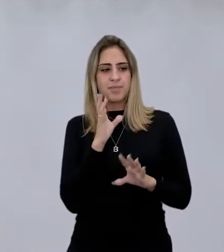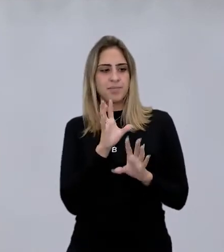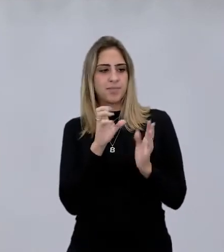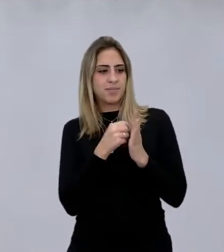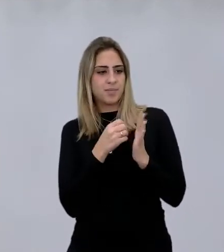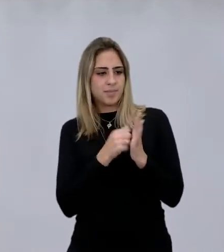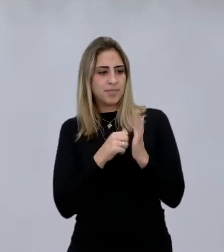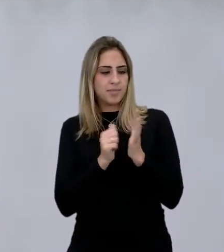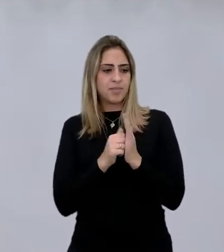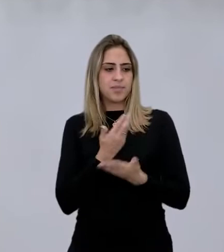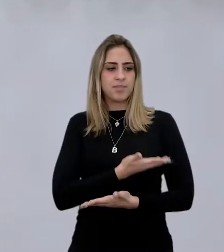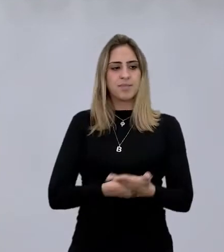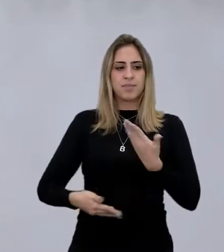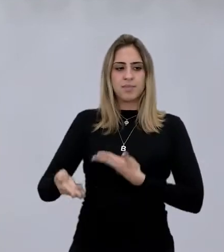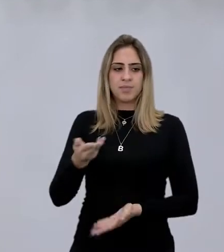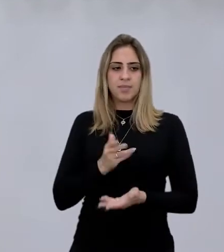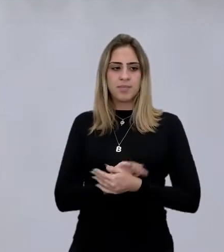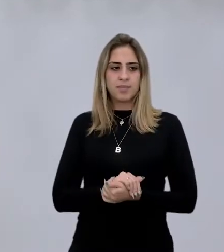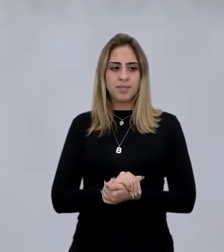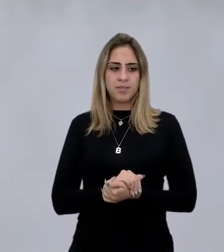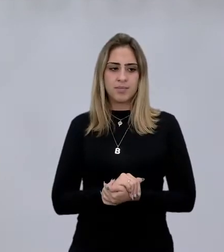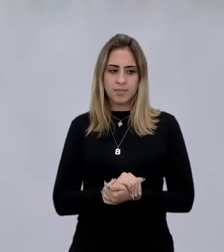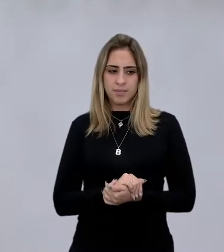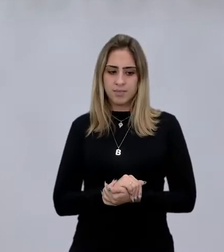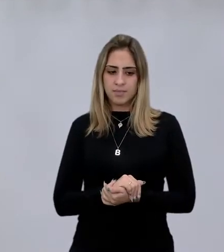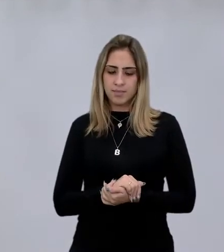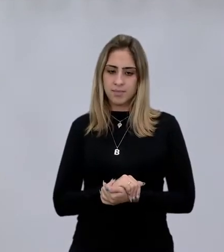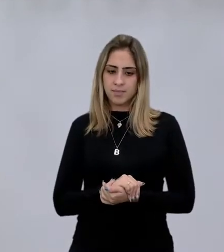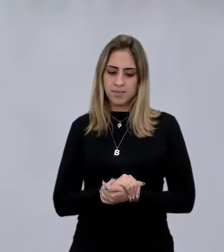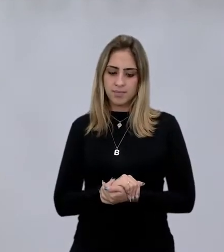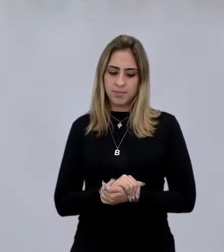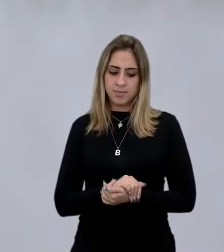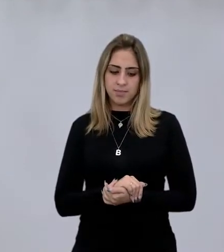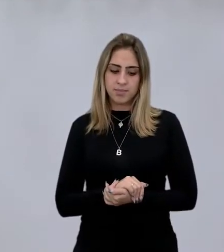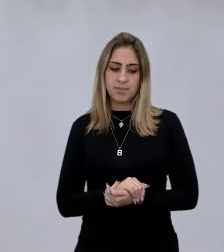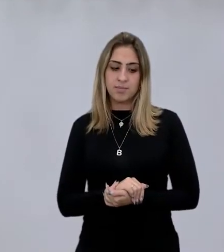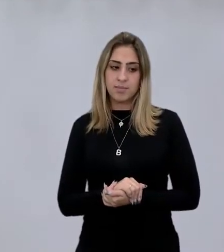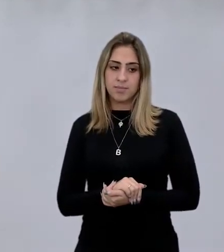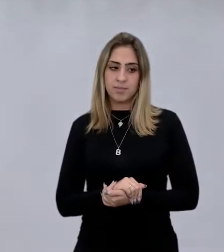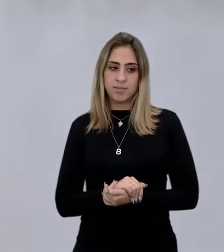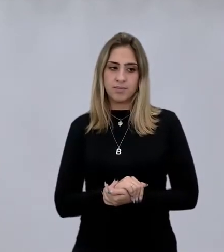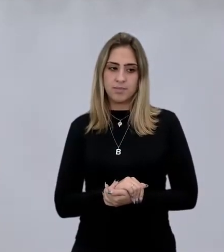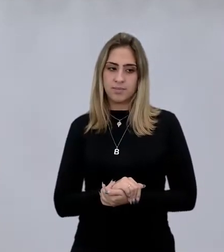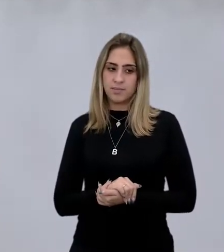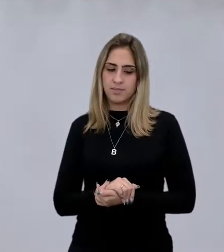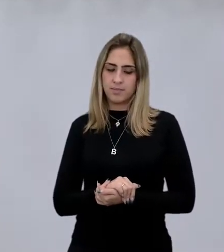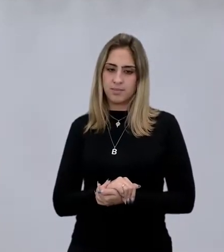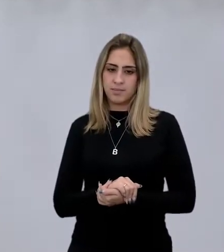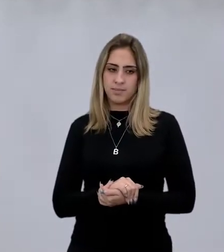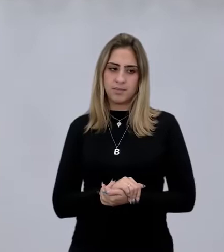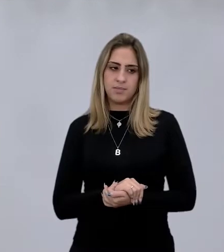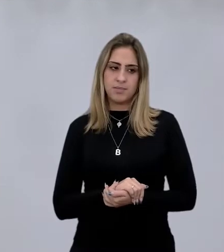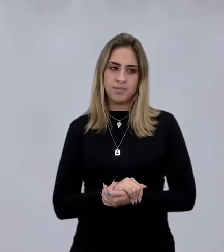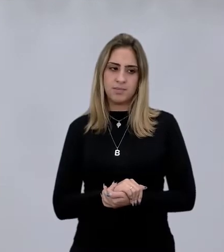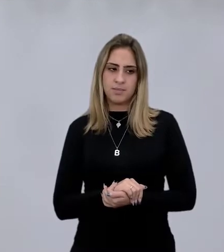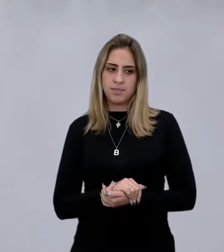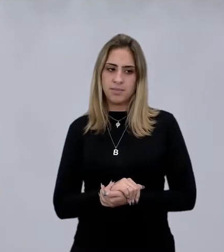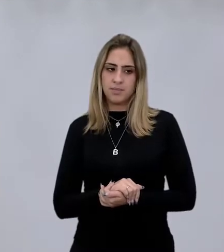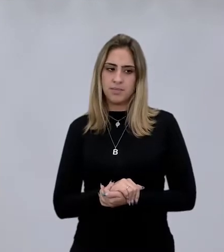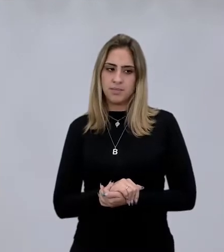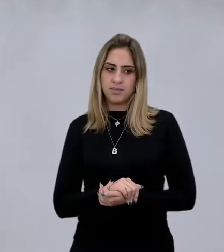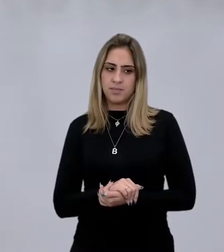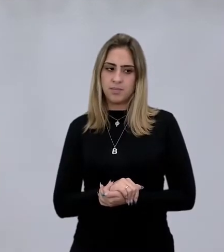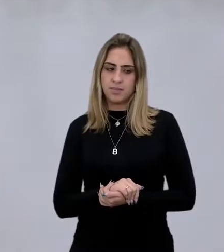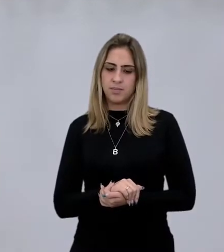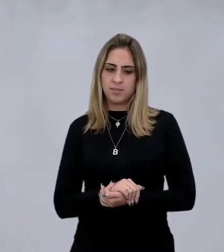e interacionistas, tá? Então, vamos começar, né? A primeira coisa